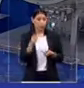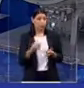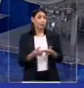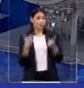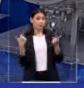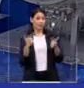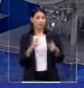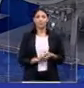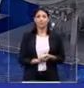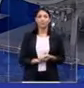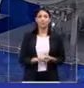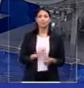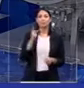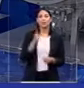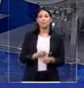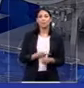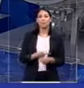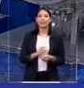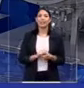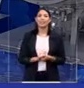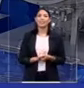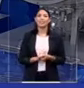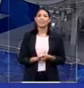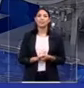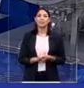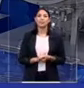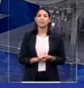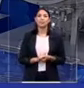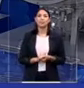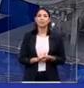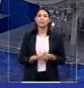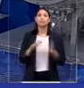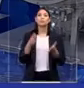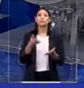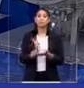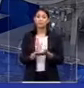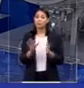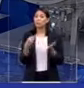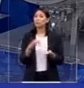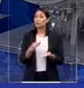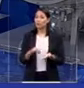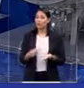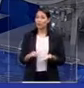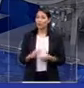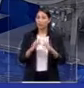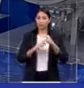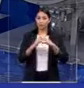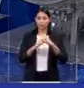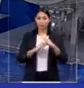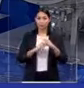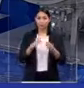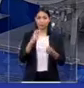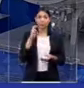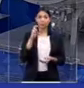sorte? Este prêmio vai sair? Vamos conferir tudo o que vai rolar neste sorteio da Quina, concurso número